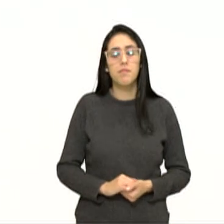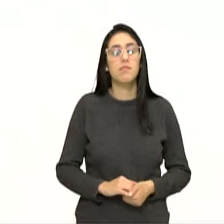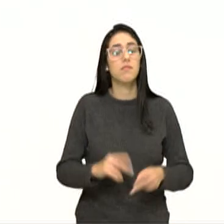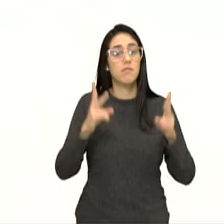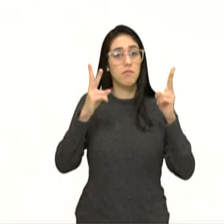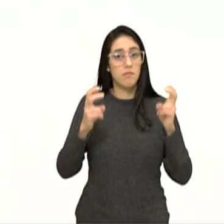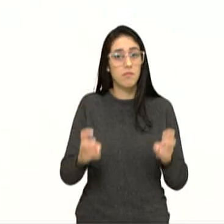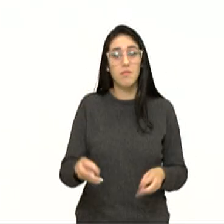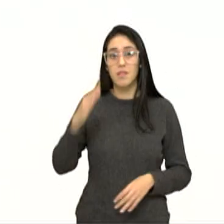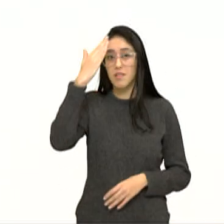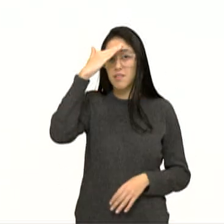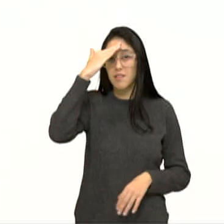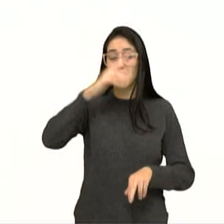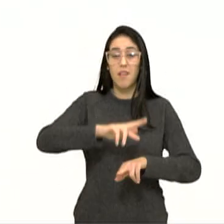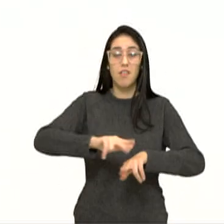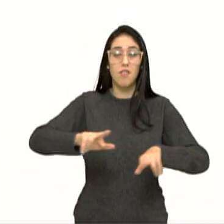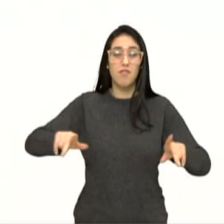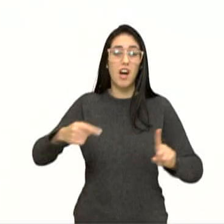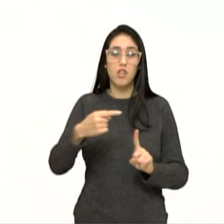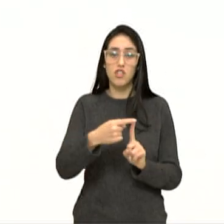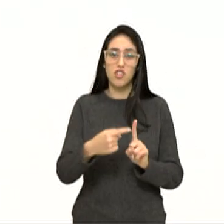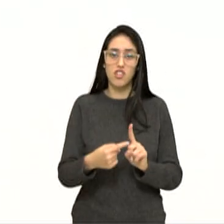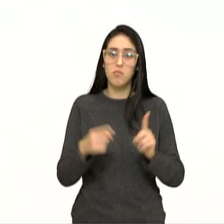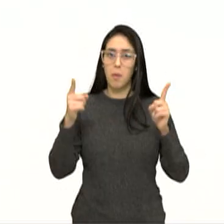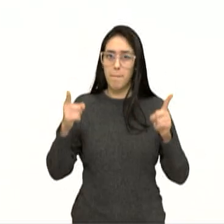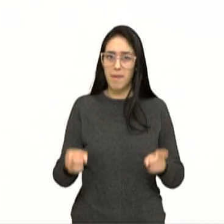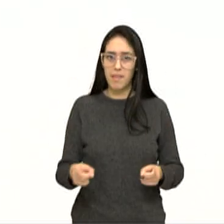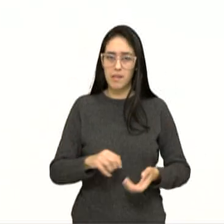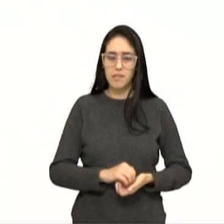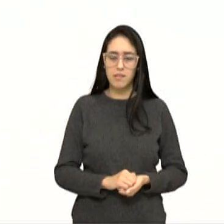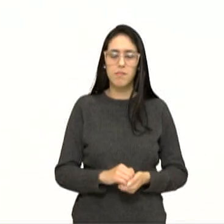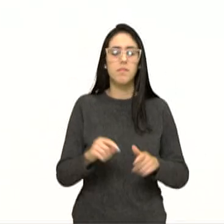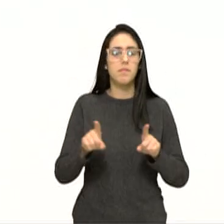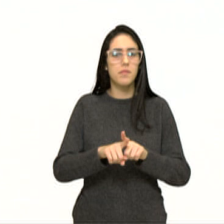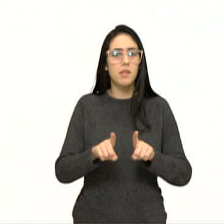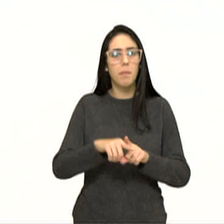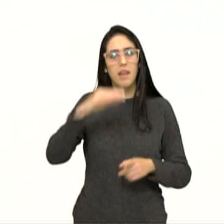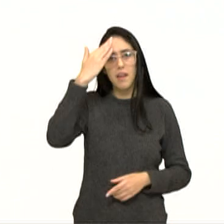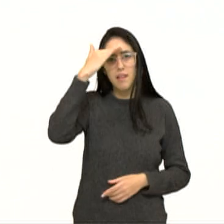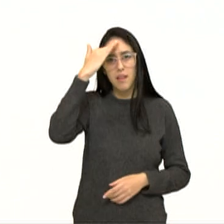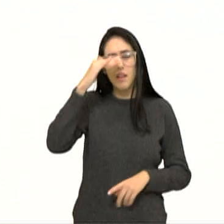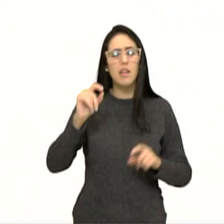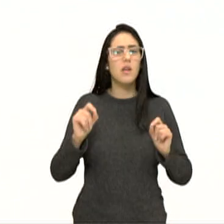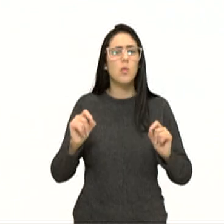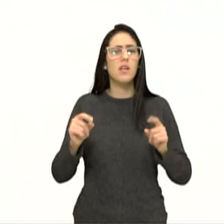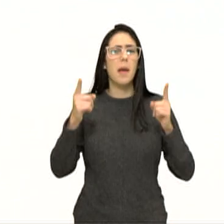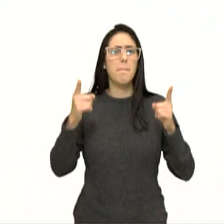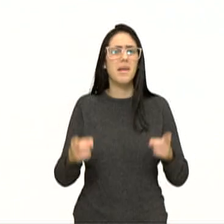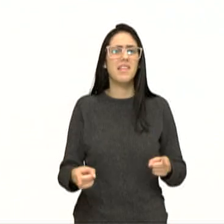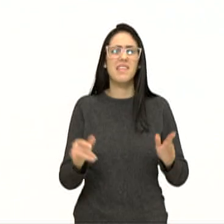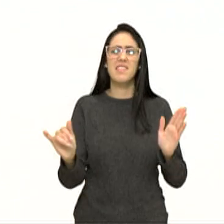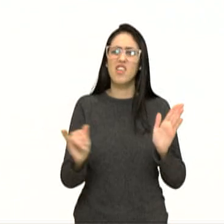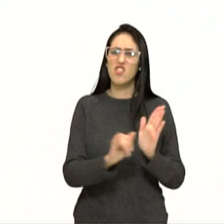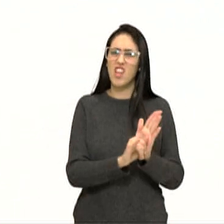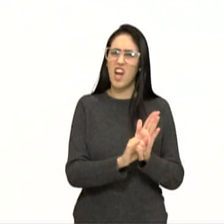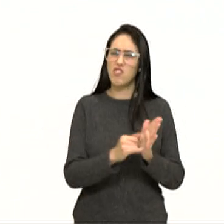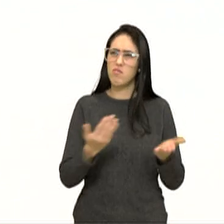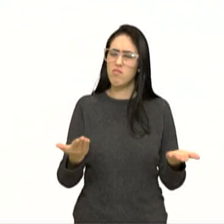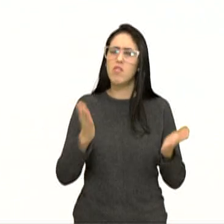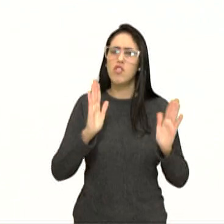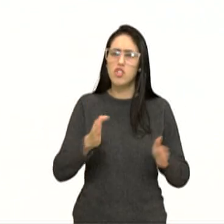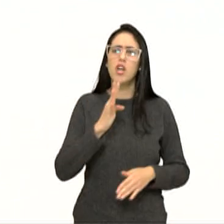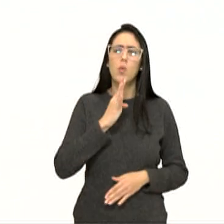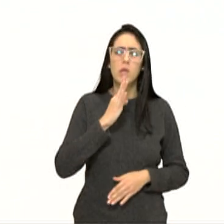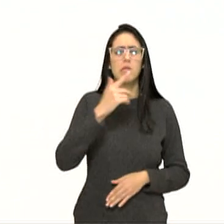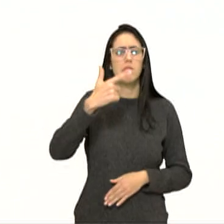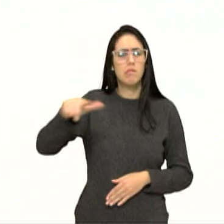os diferentes tipos de matrizes. Compreender o que é uma matriz identidade. A gente já viu tantas outras